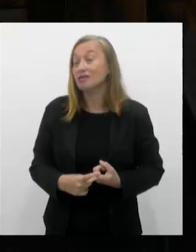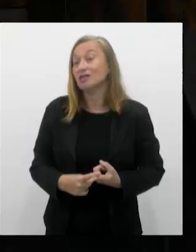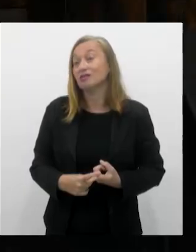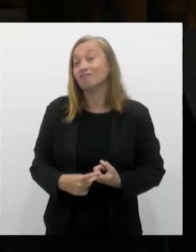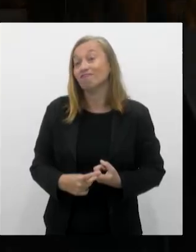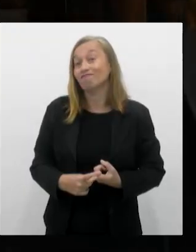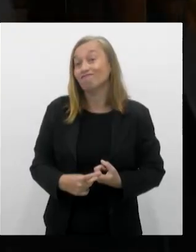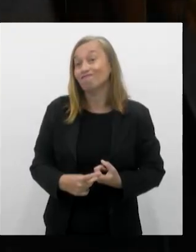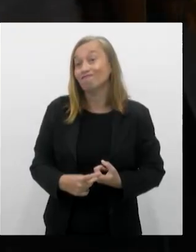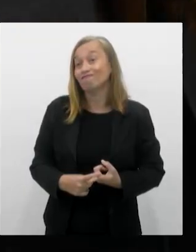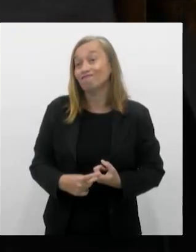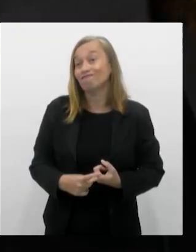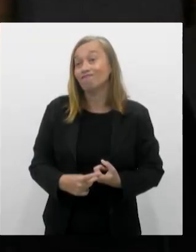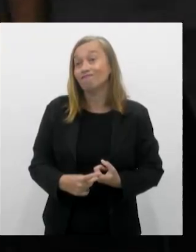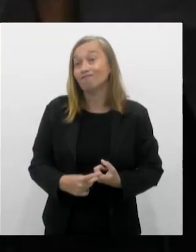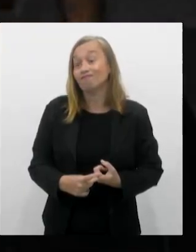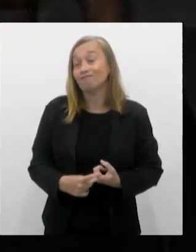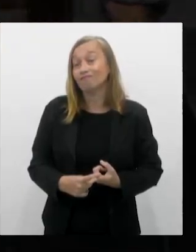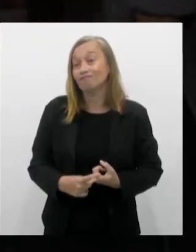mínimo,